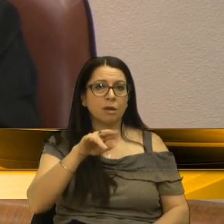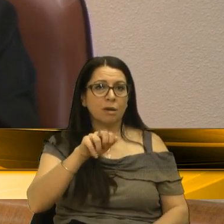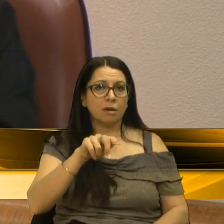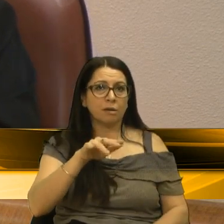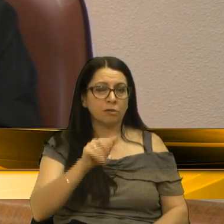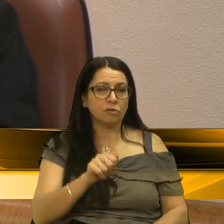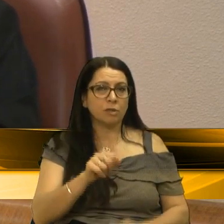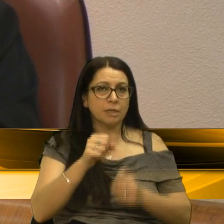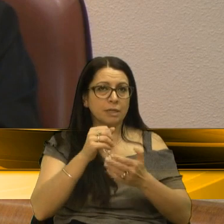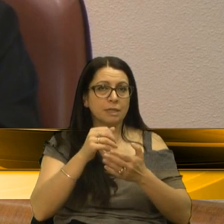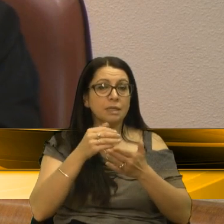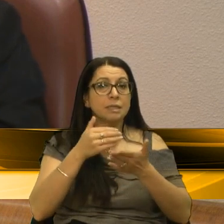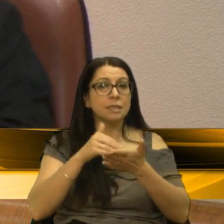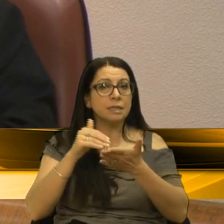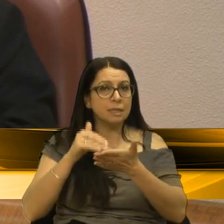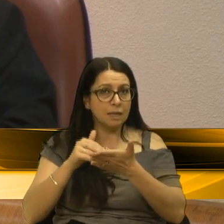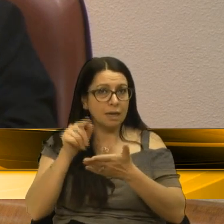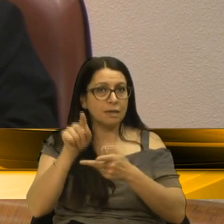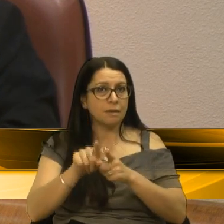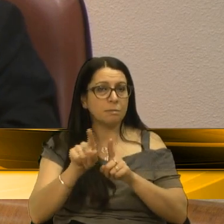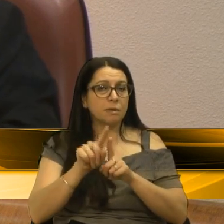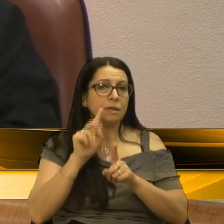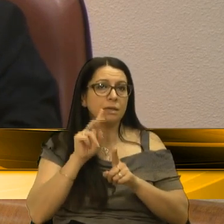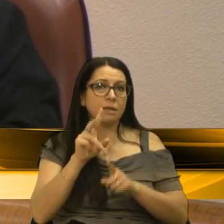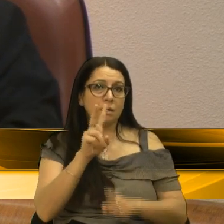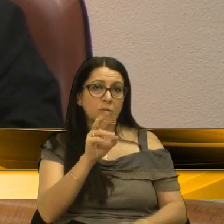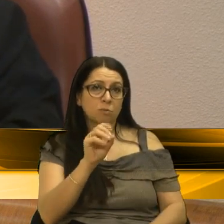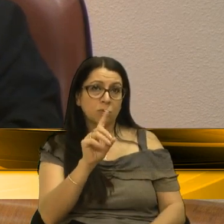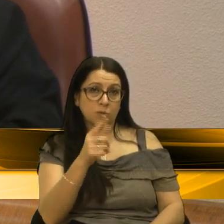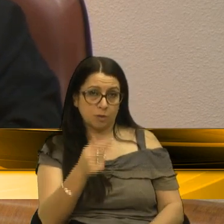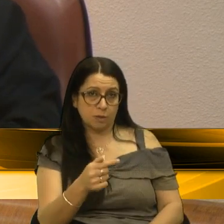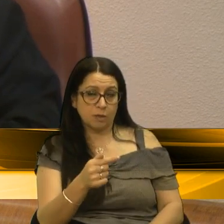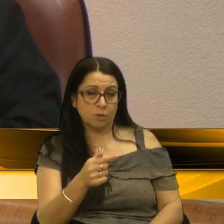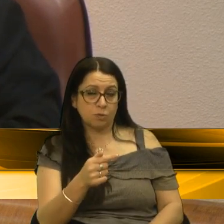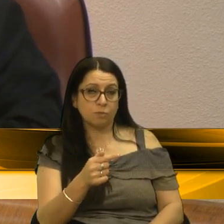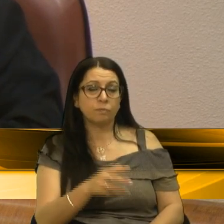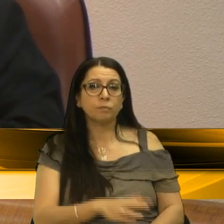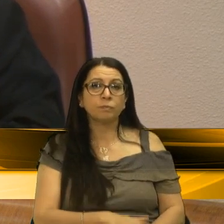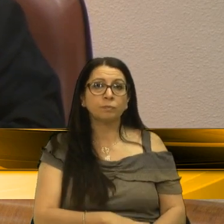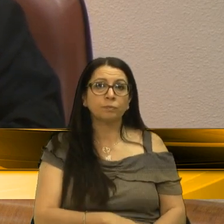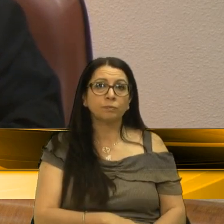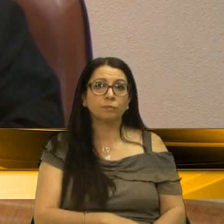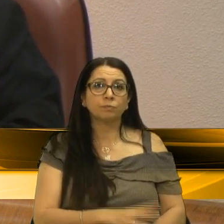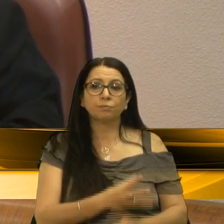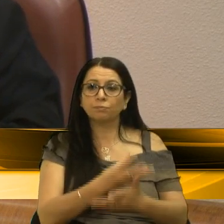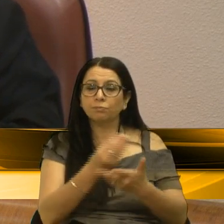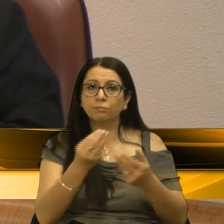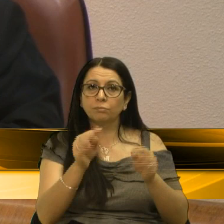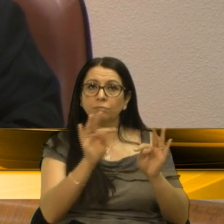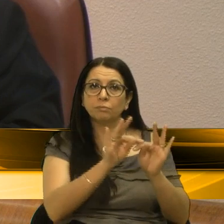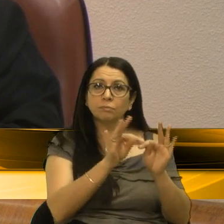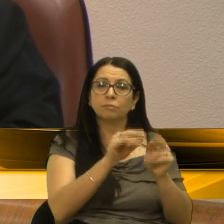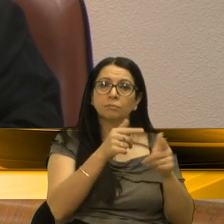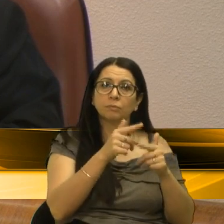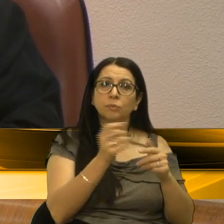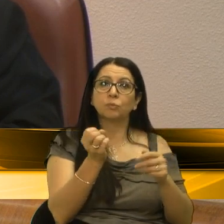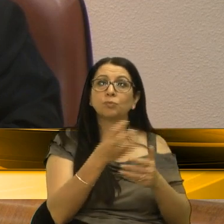de Urbanismo. A testemunha informou que desde 2017, vários técnicos trabalhariam em um